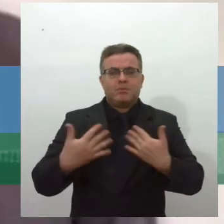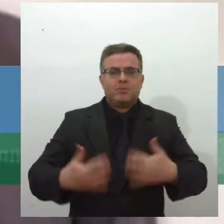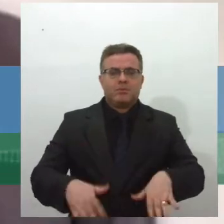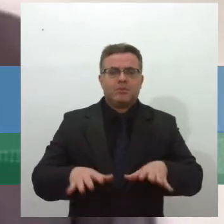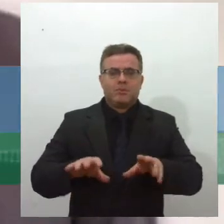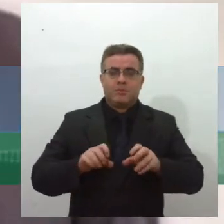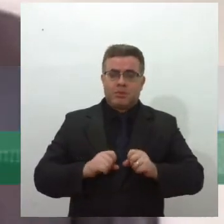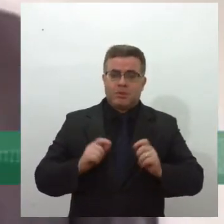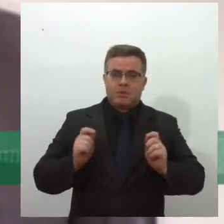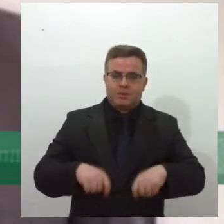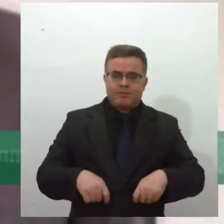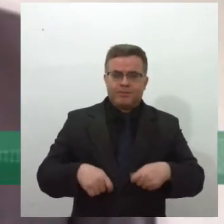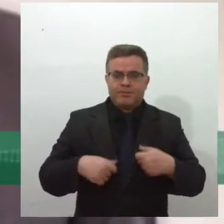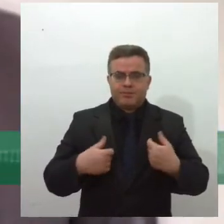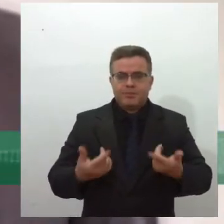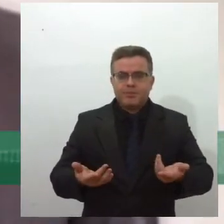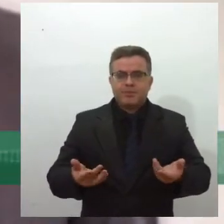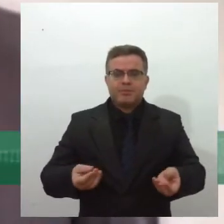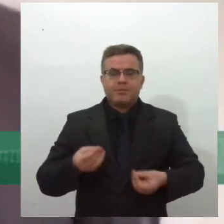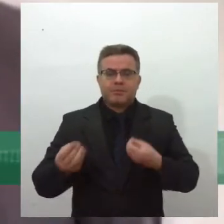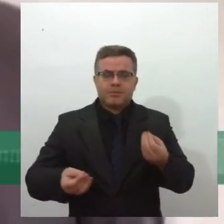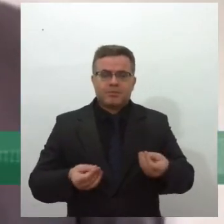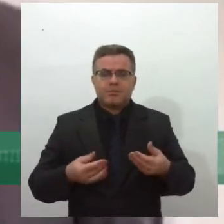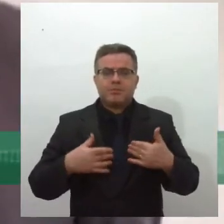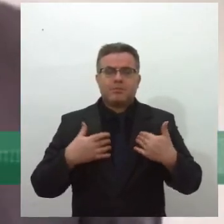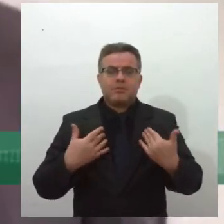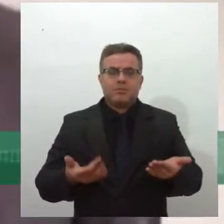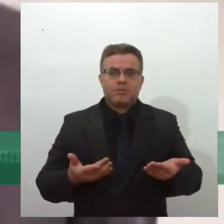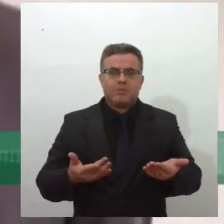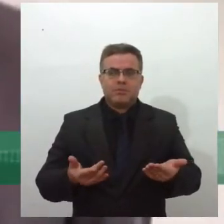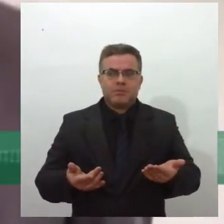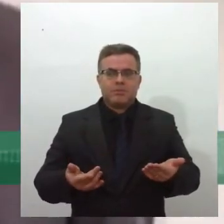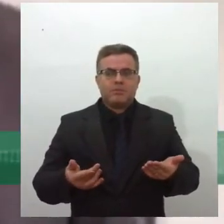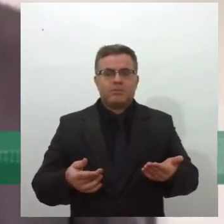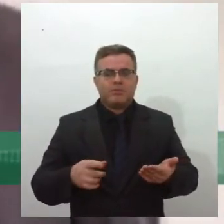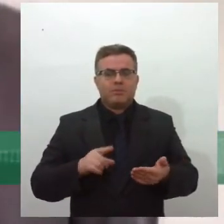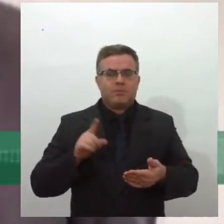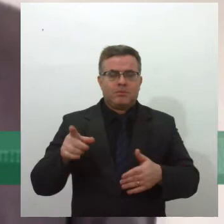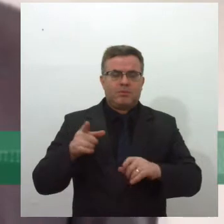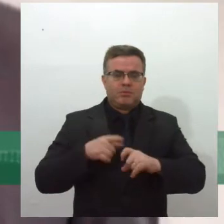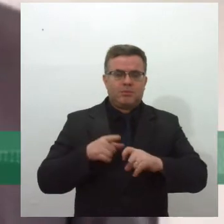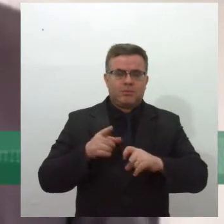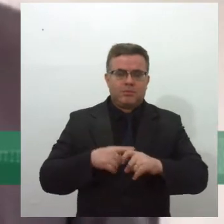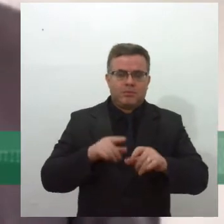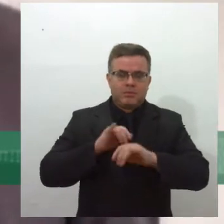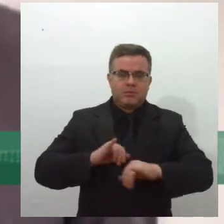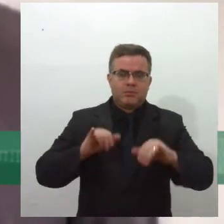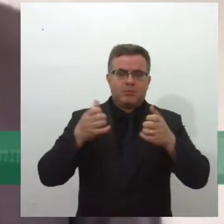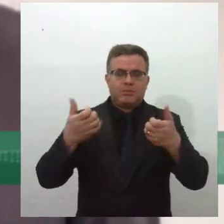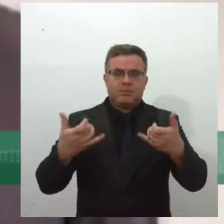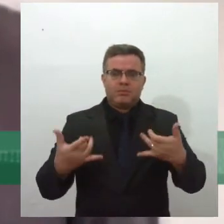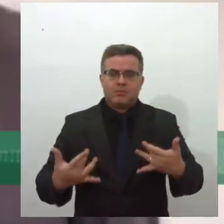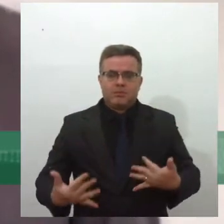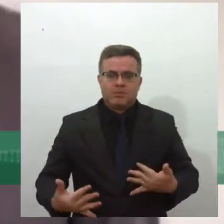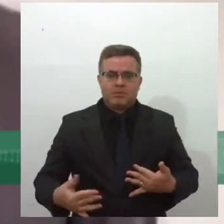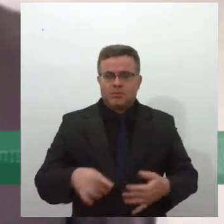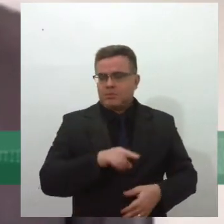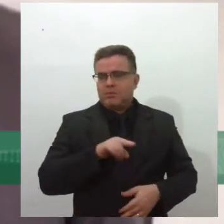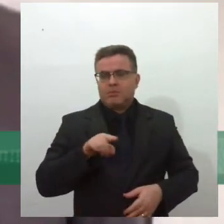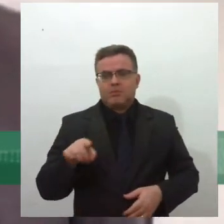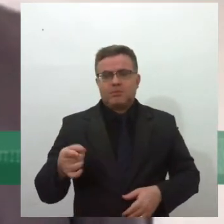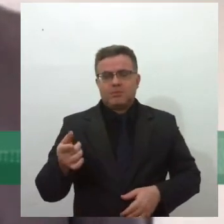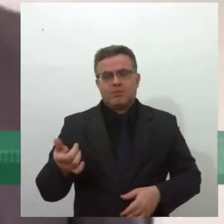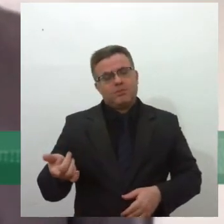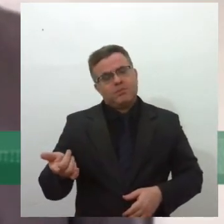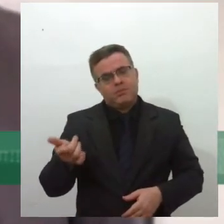vejo com muito bons olhos, porque realmente, como o doutor acabou de explicar, as pessoas que adquiriram